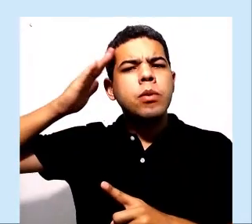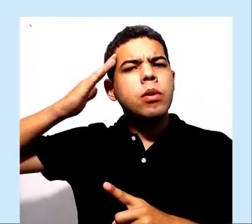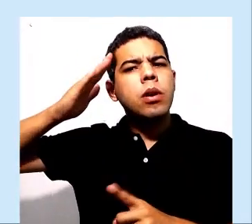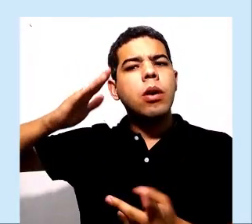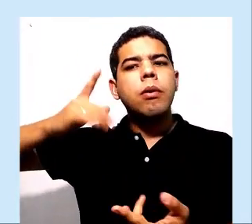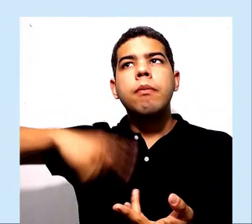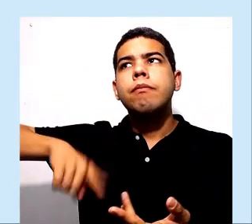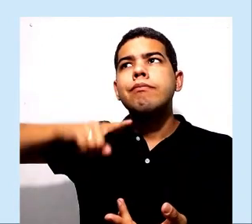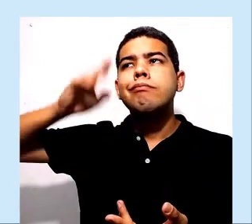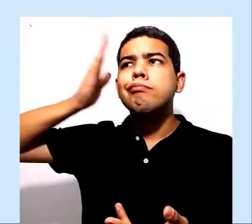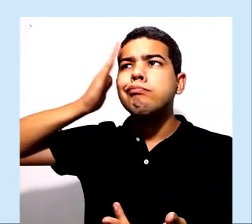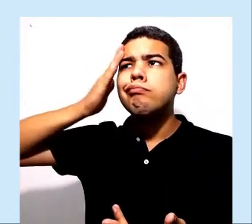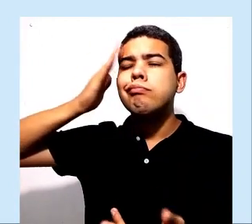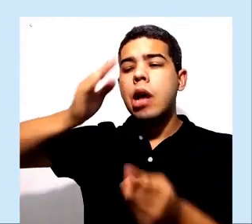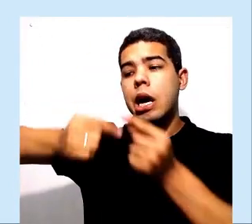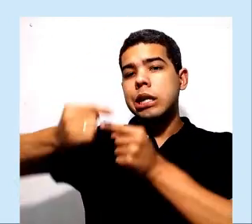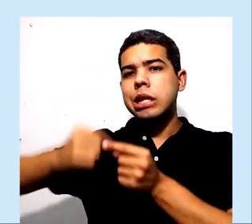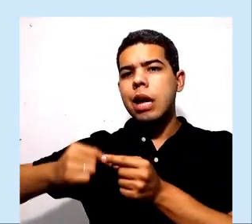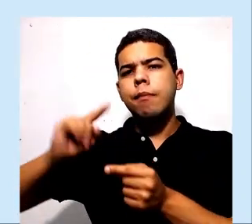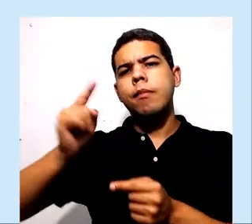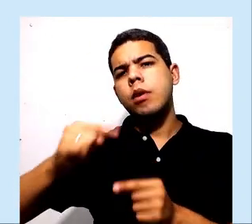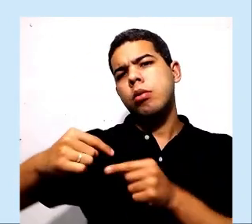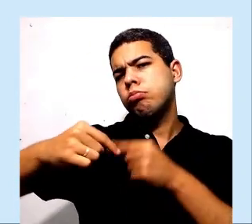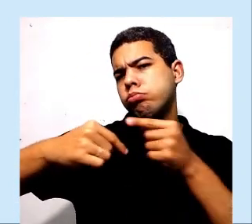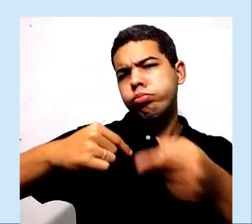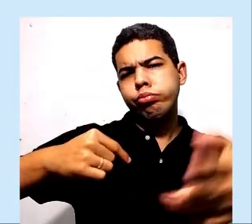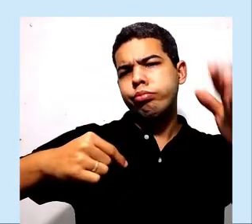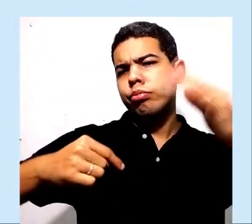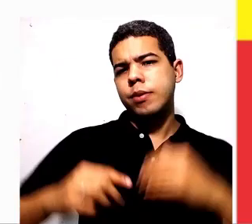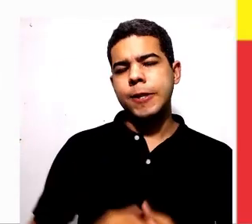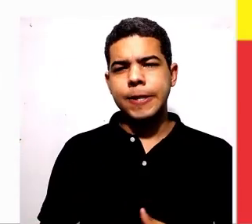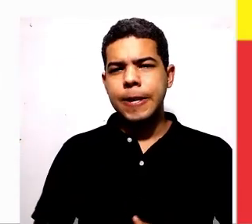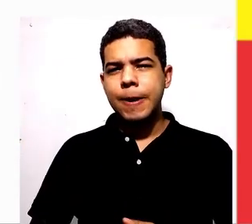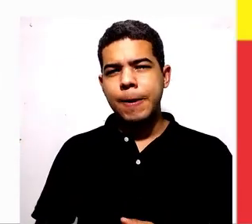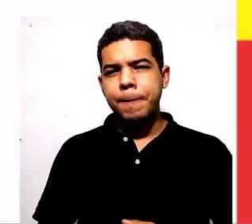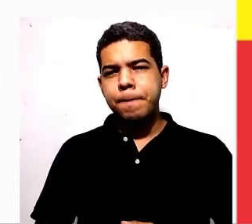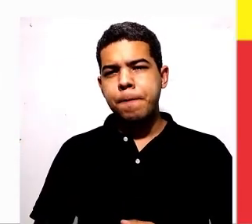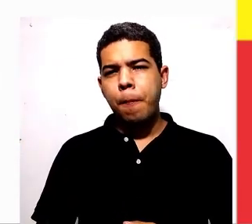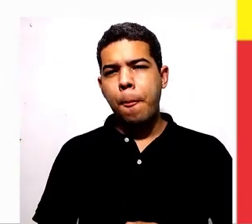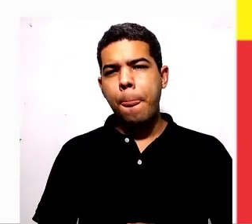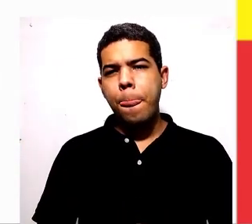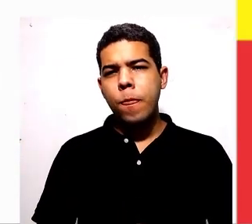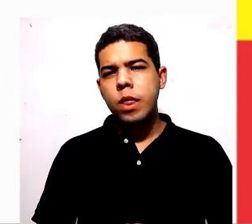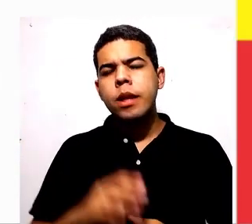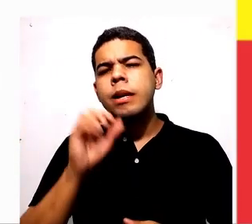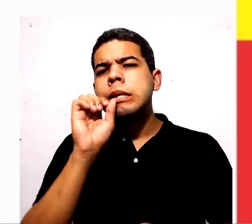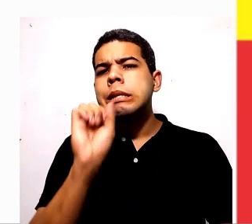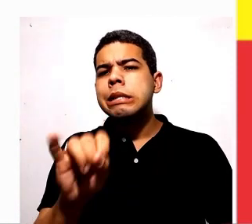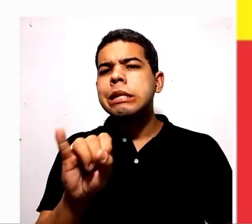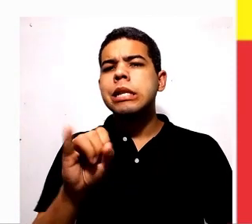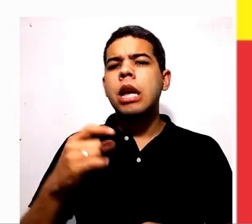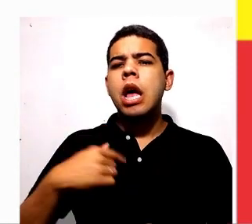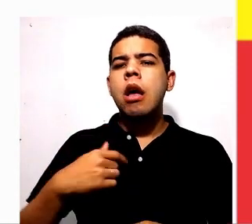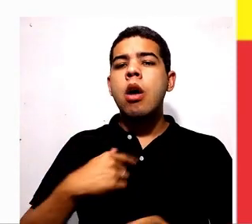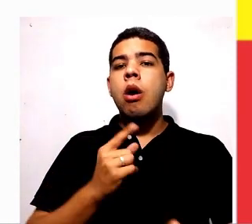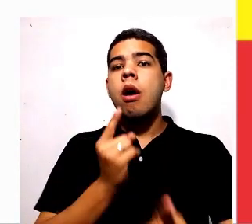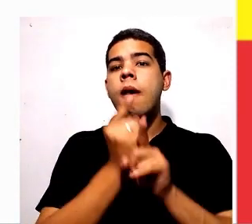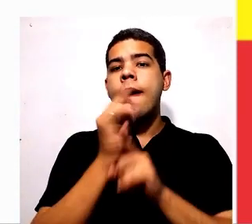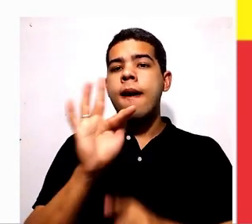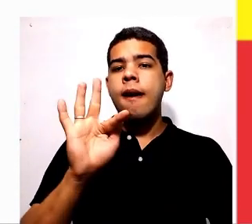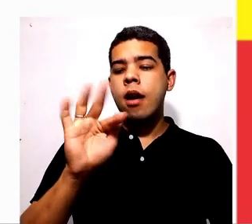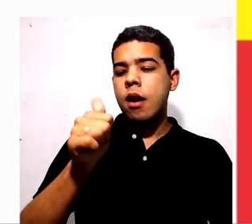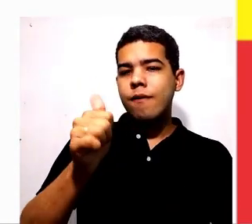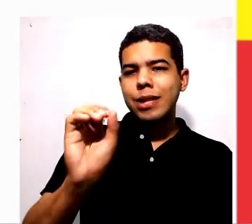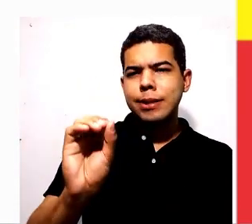precisa saber do termo anterior. Veja, aí na tela aqui. Se quisermos encontrar F10, a posição 10, é